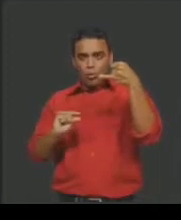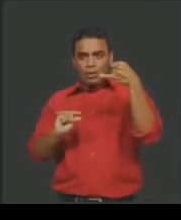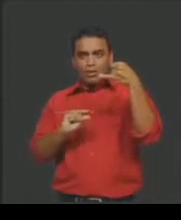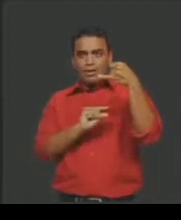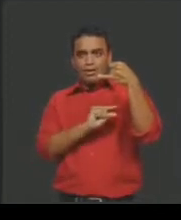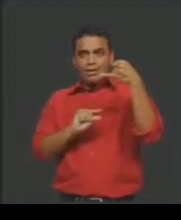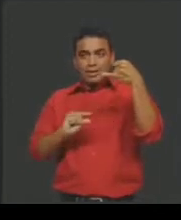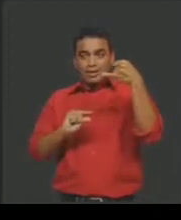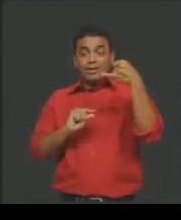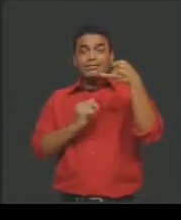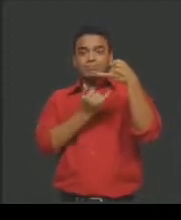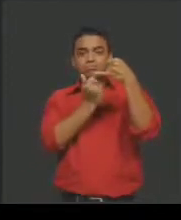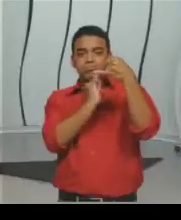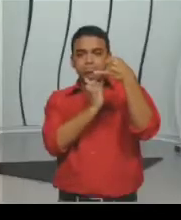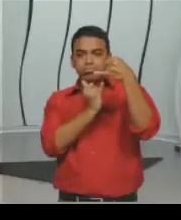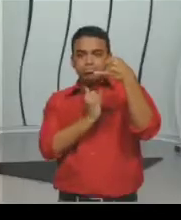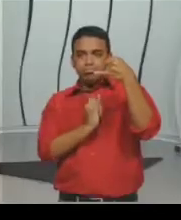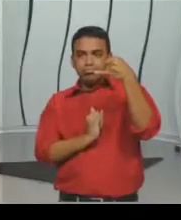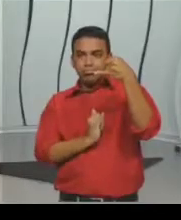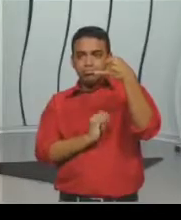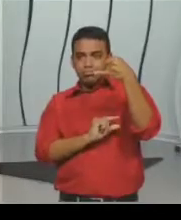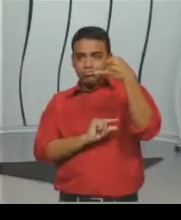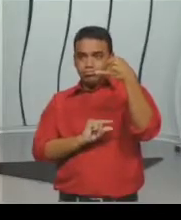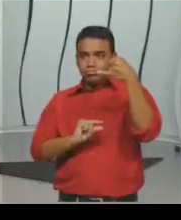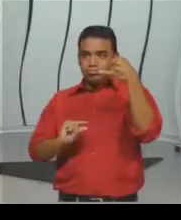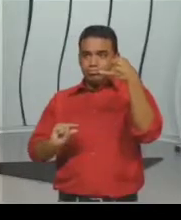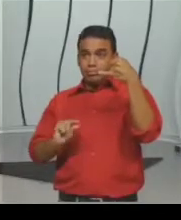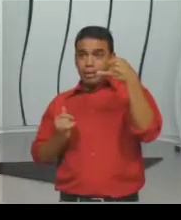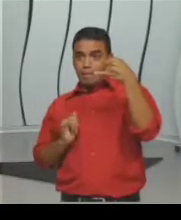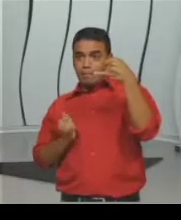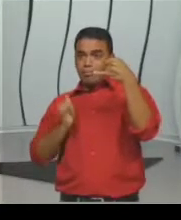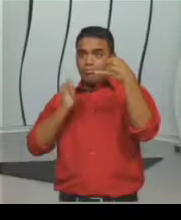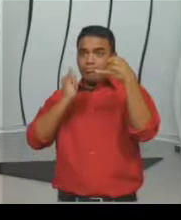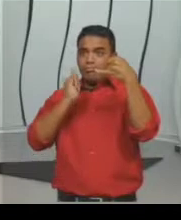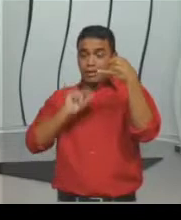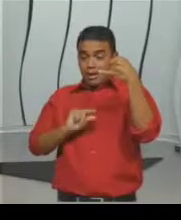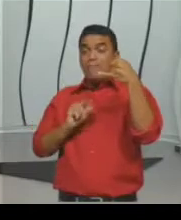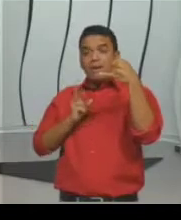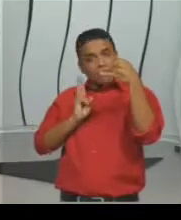vai vir naquela direção. E uma outra parte vai continuar seguindo aqui.